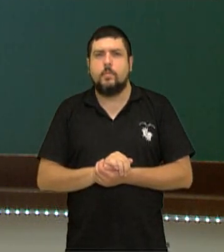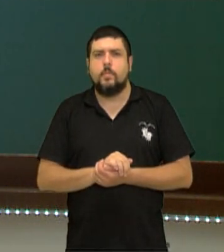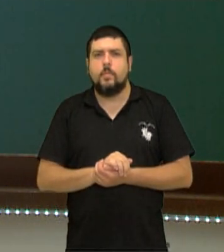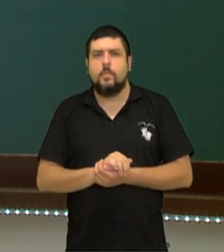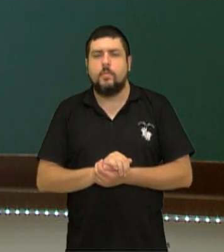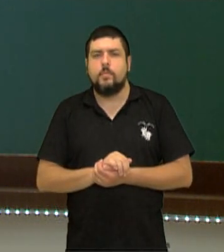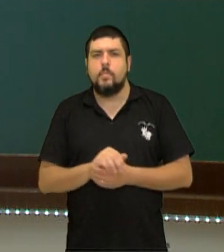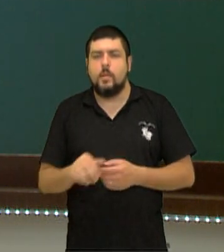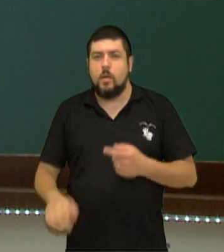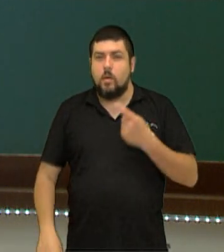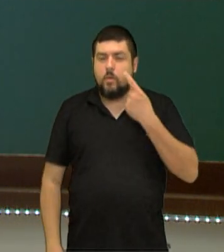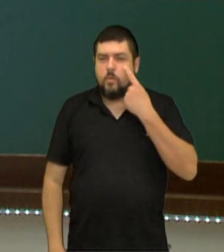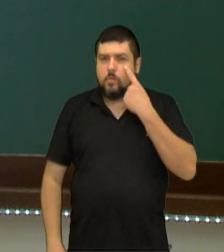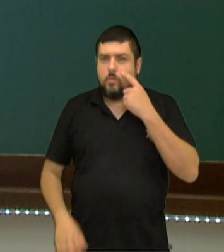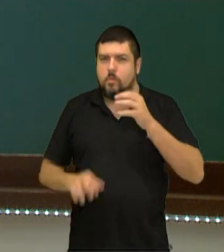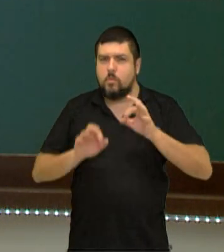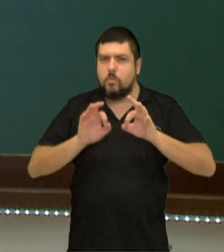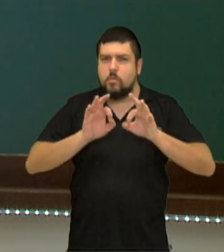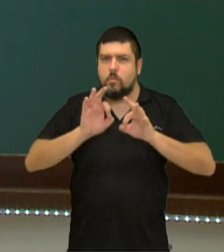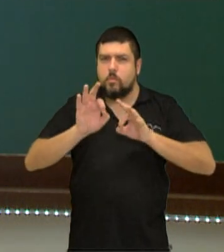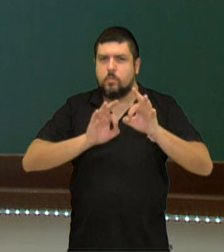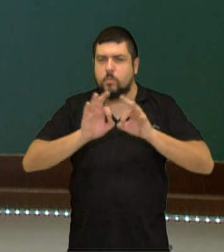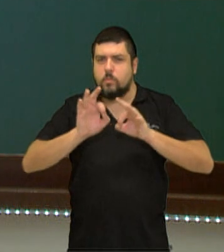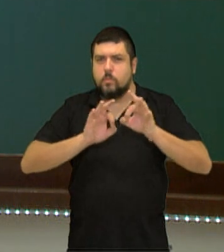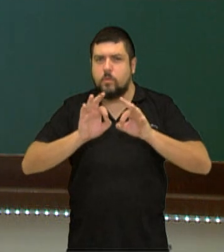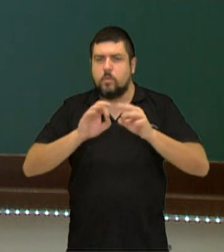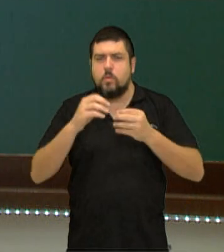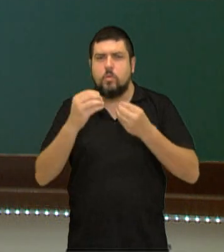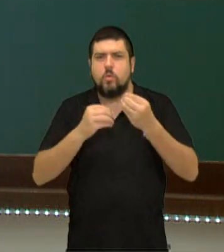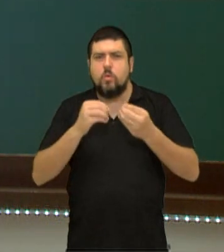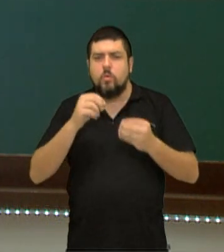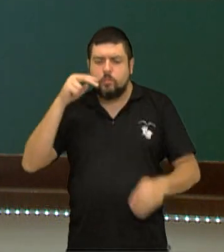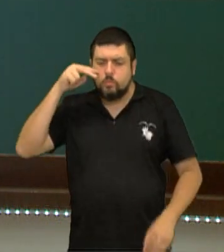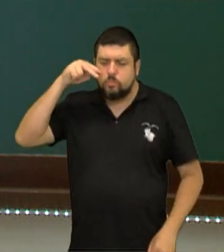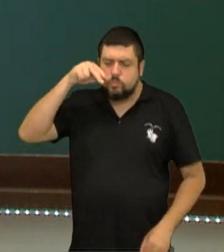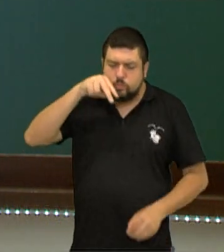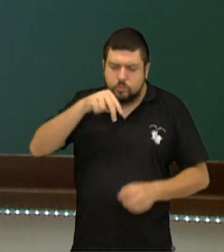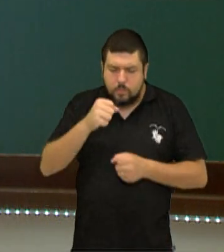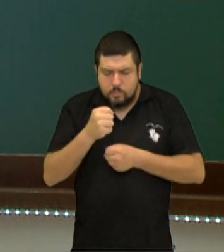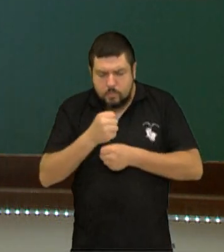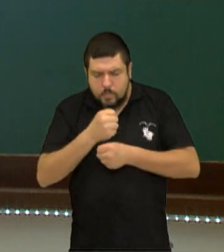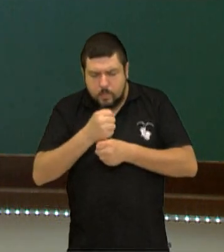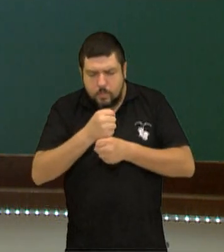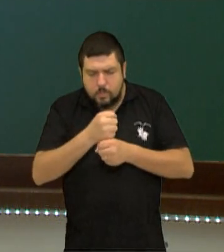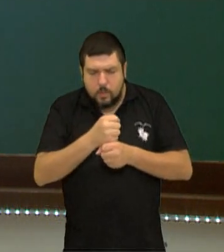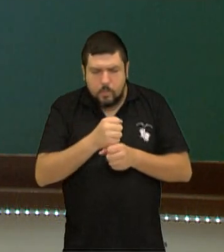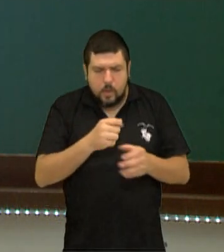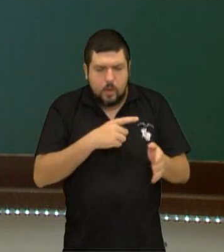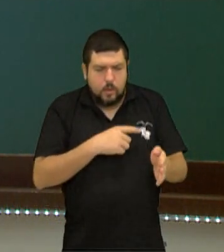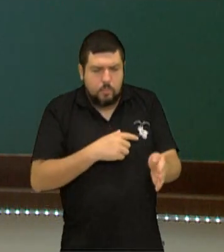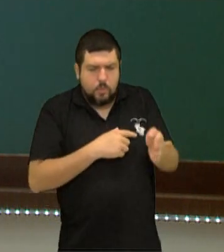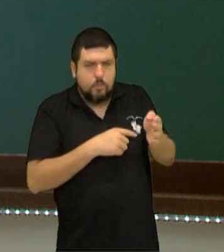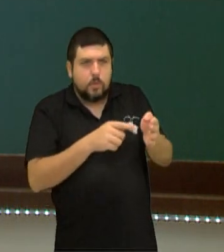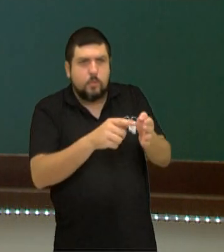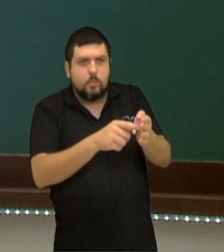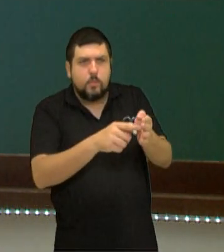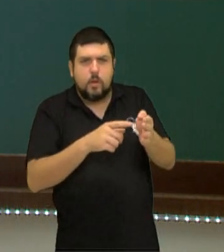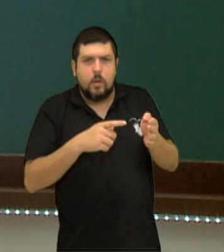estivéssemos vendo esse projeto de cima, uma vista superior, ok? Então aqui eu estou vendo o murinho